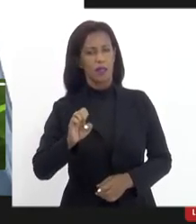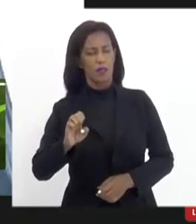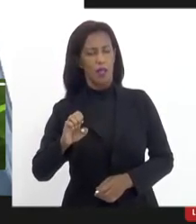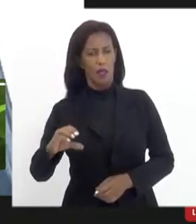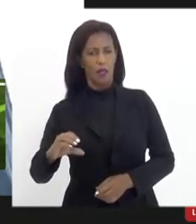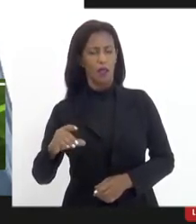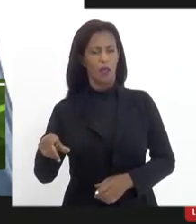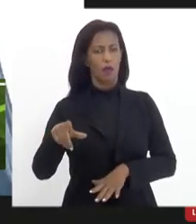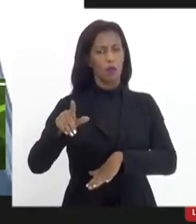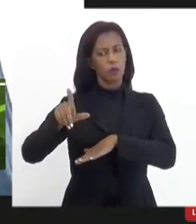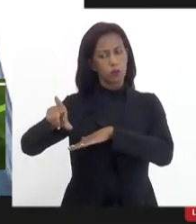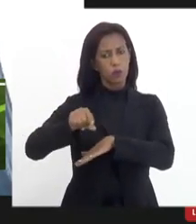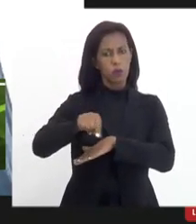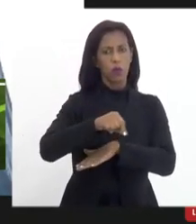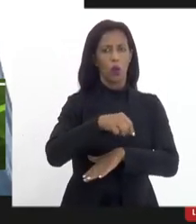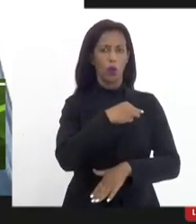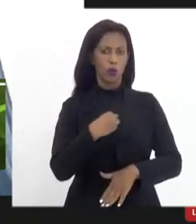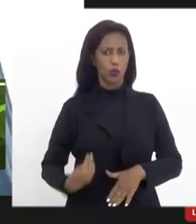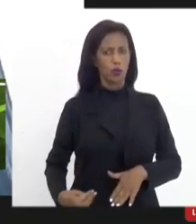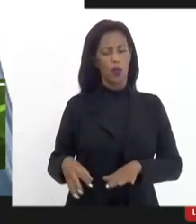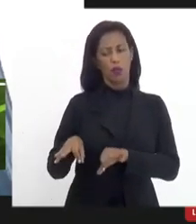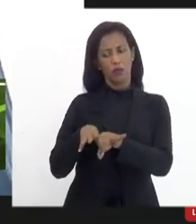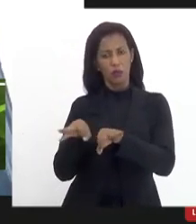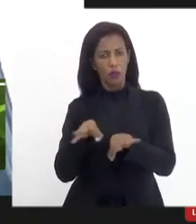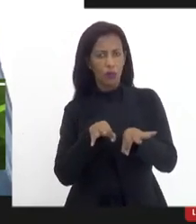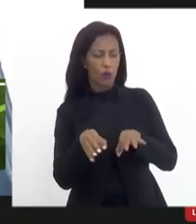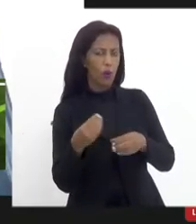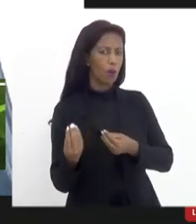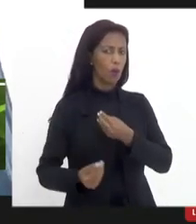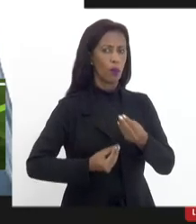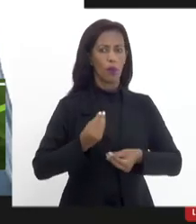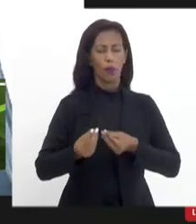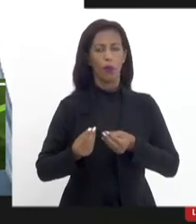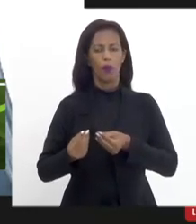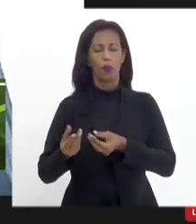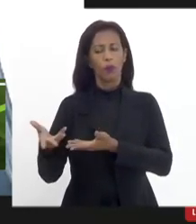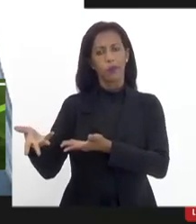a escolha desses mestres, a forma como eles serão